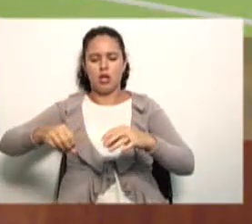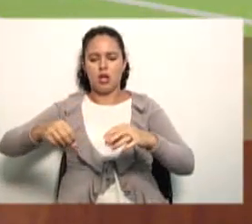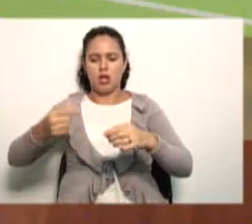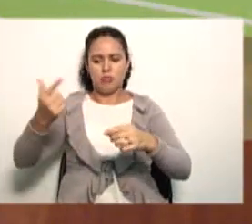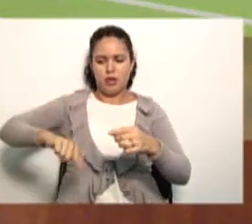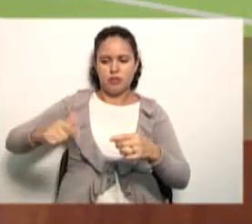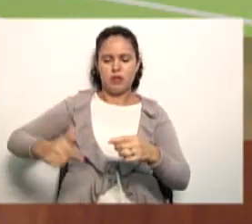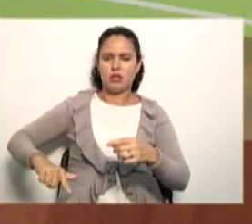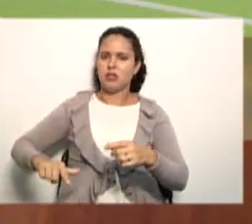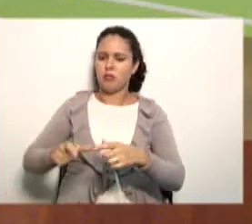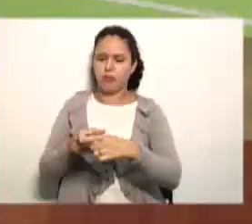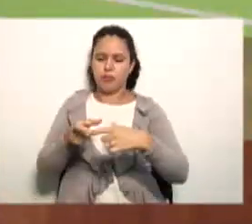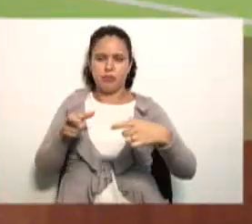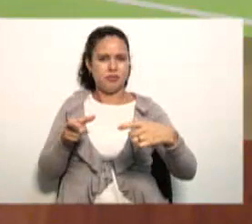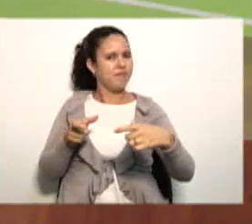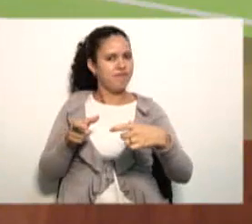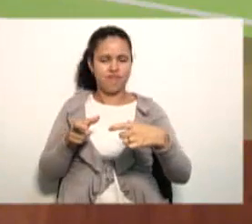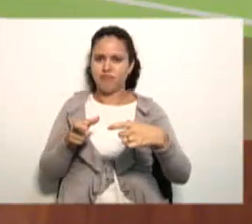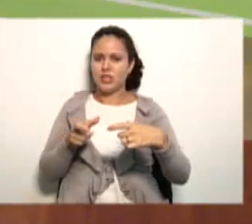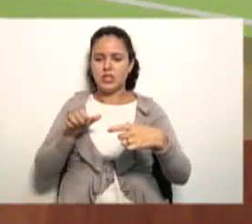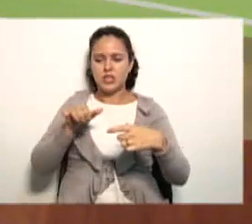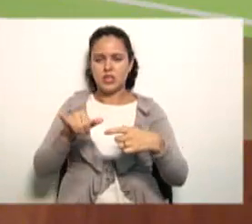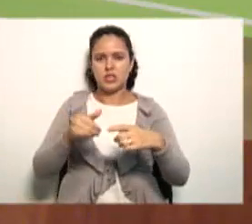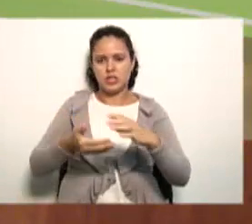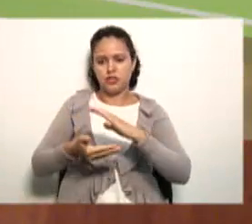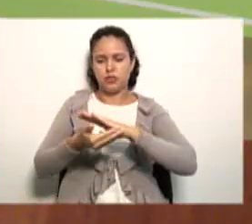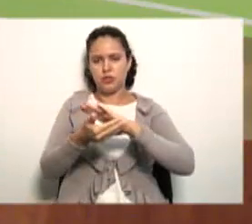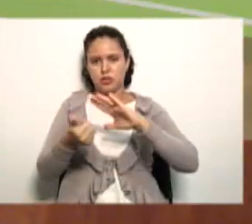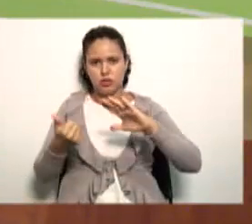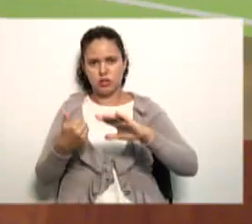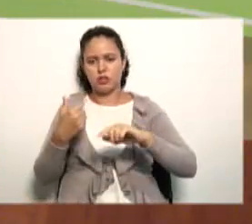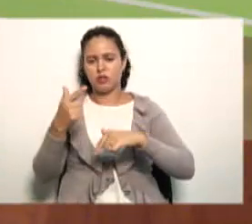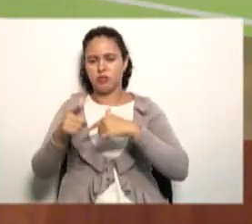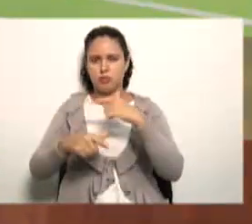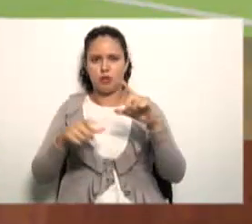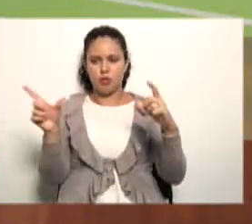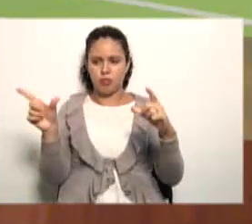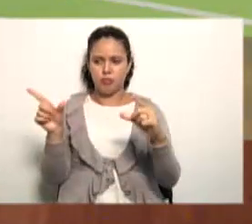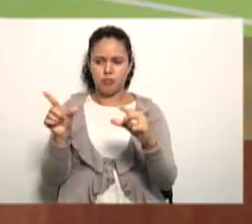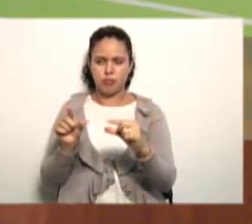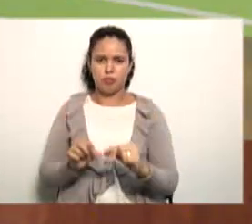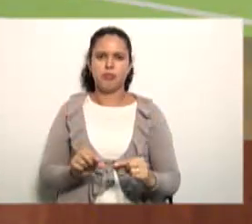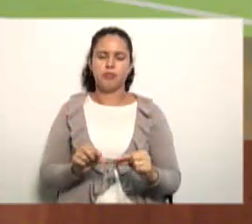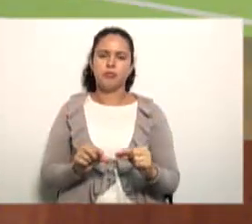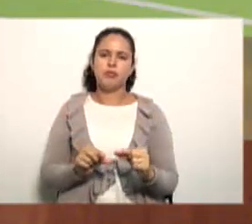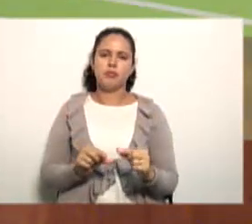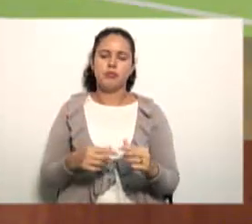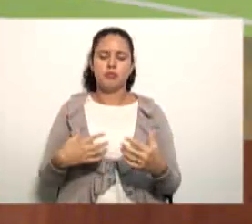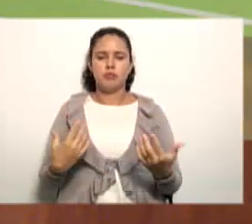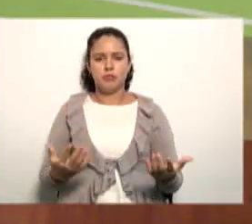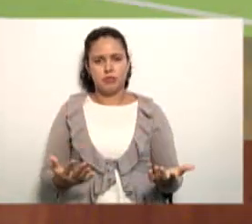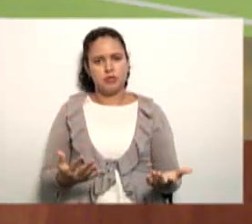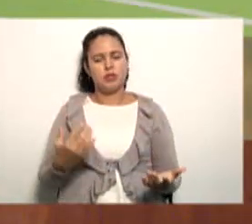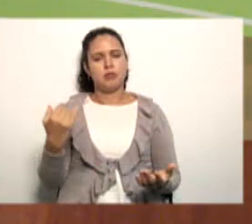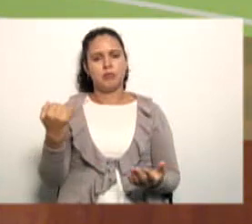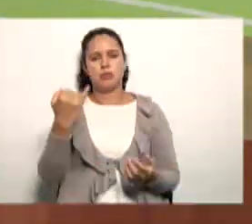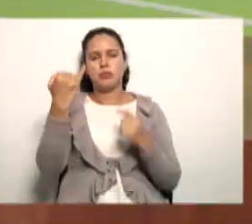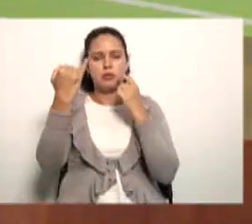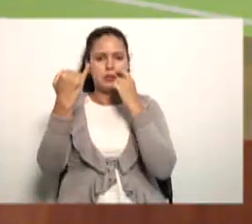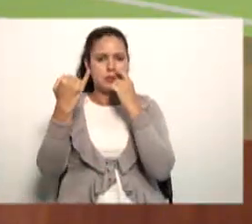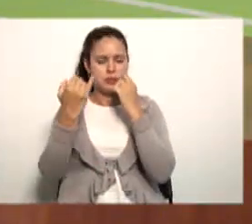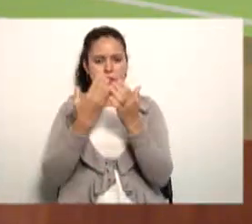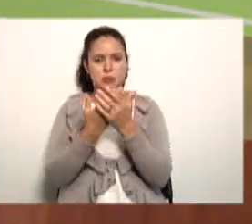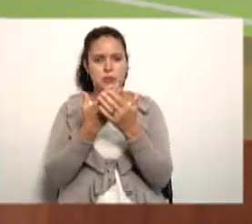recursos produtivos, sim, são escassos, e a administração desses recursos escassos é a grande questão da nossa